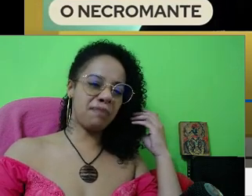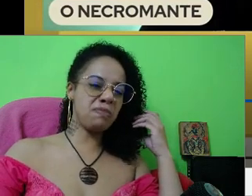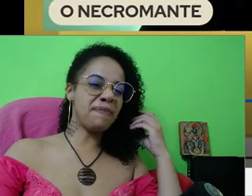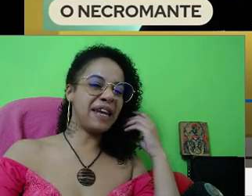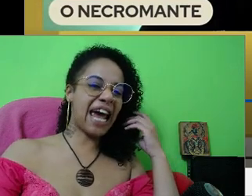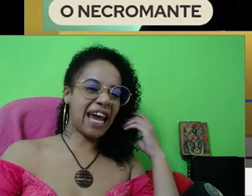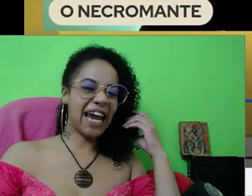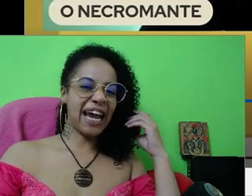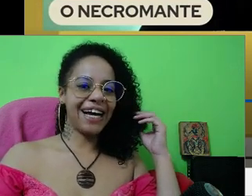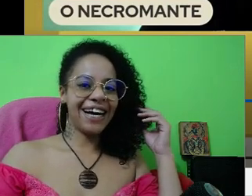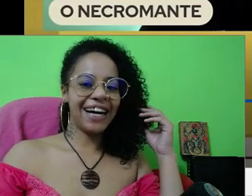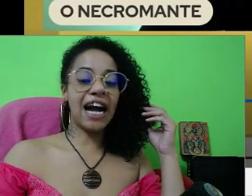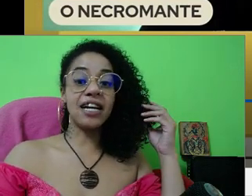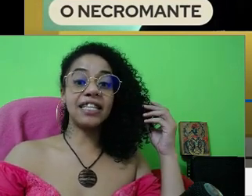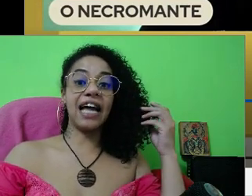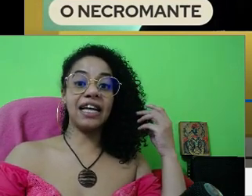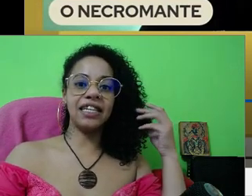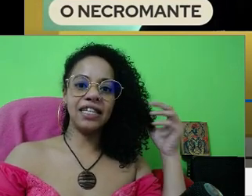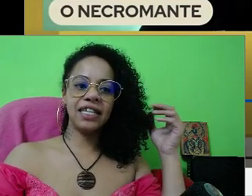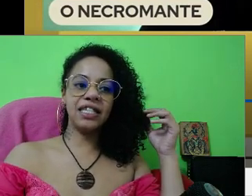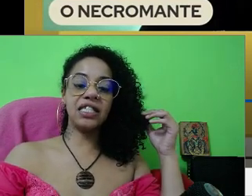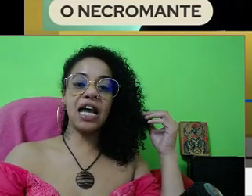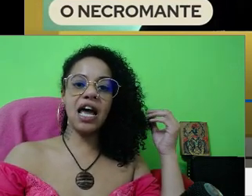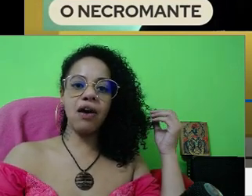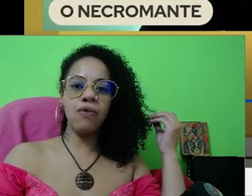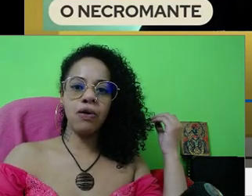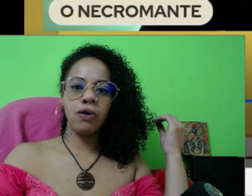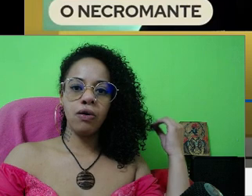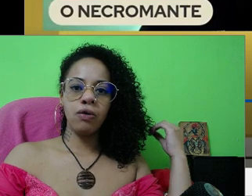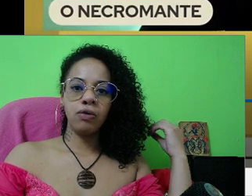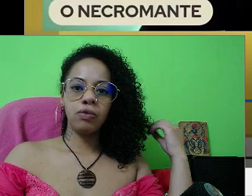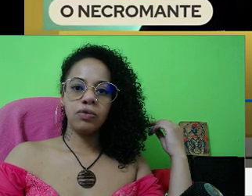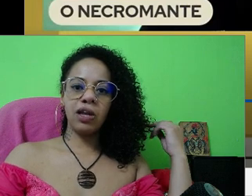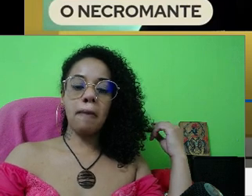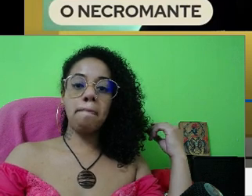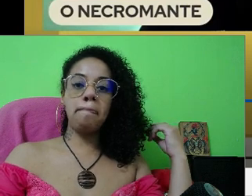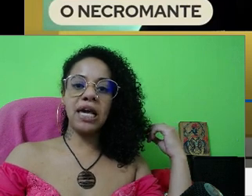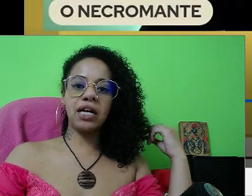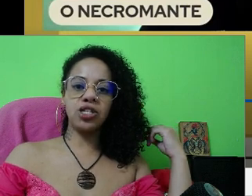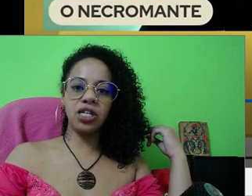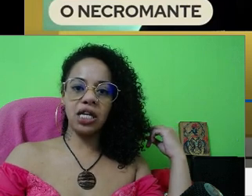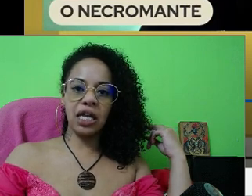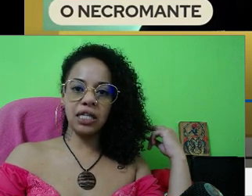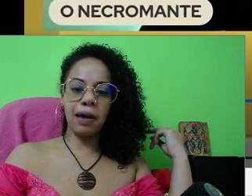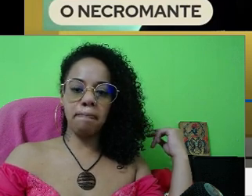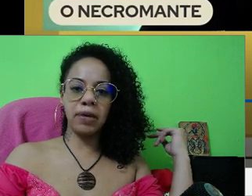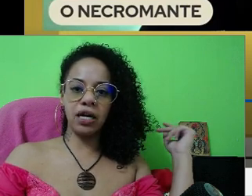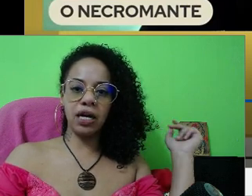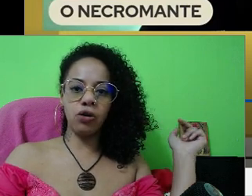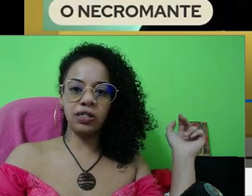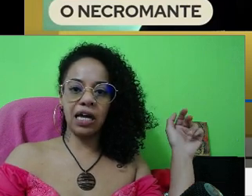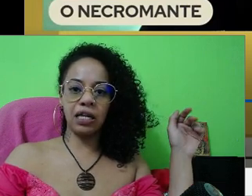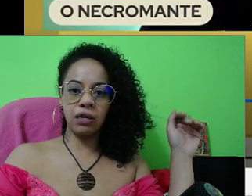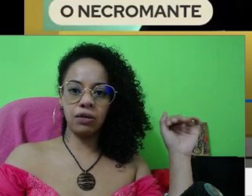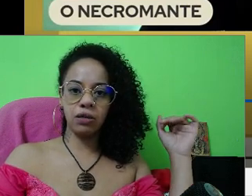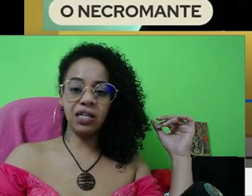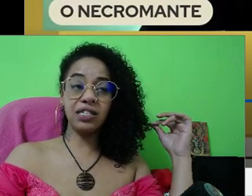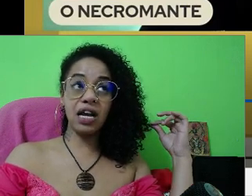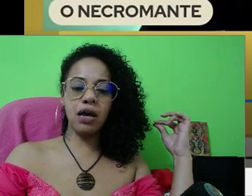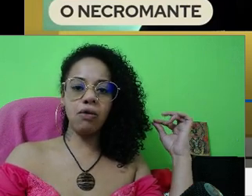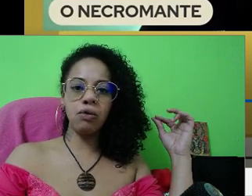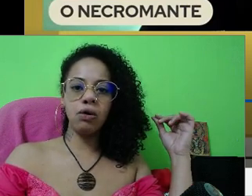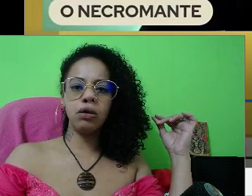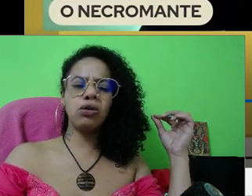fala que é mimimi cartada quiser era eu ter uma gigantesca Branca Rosada